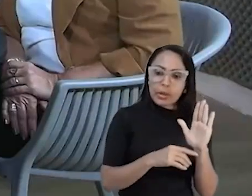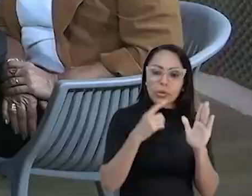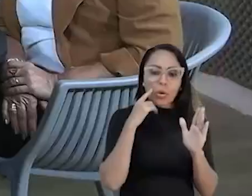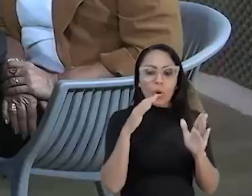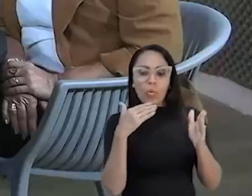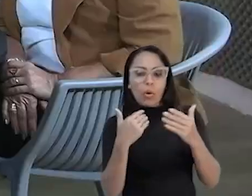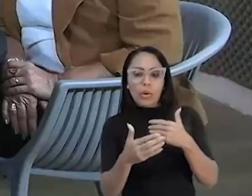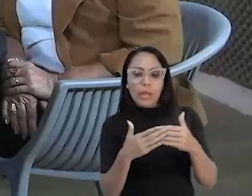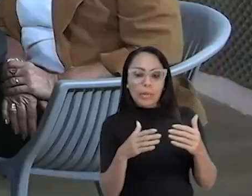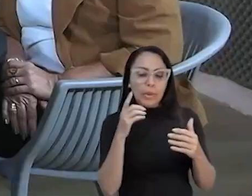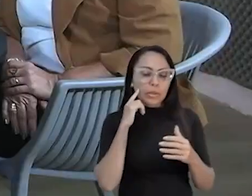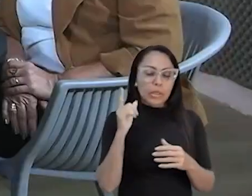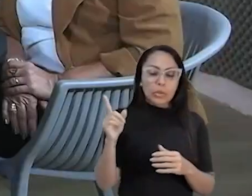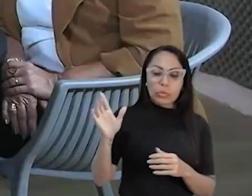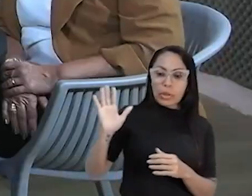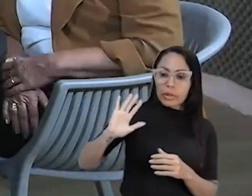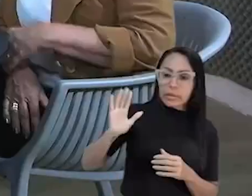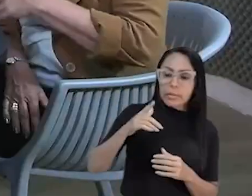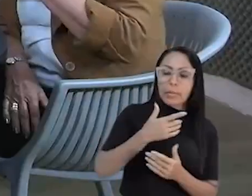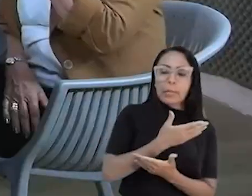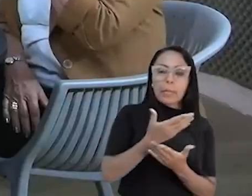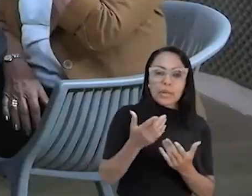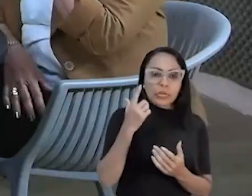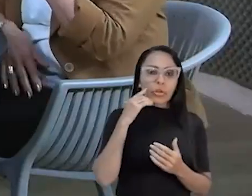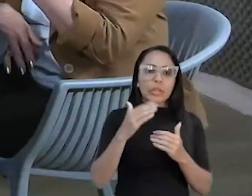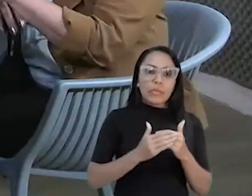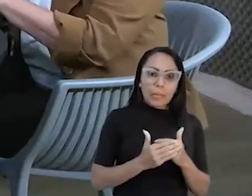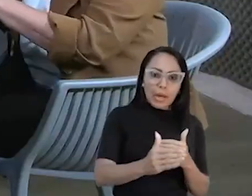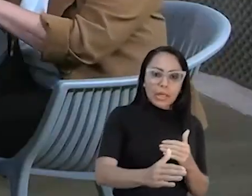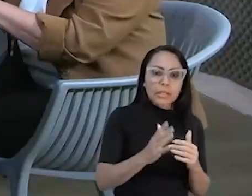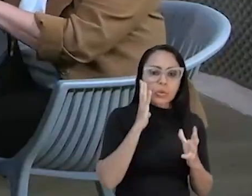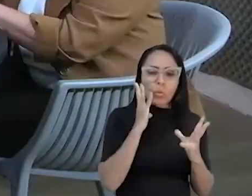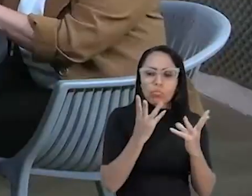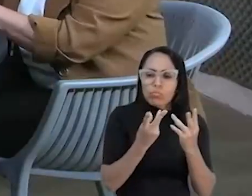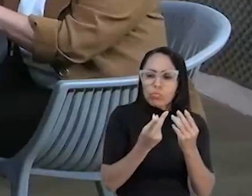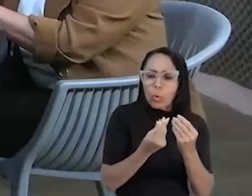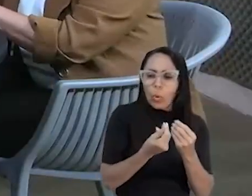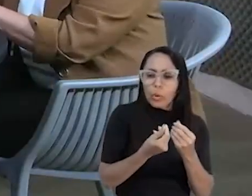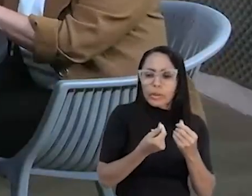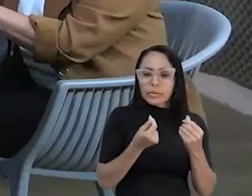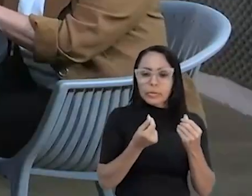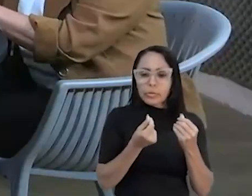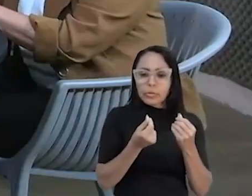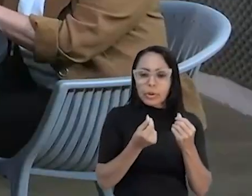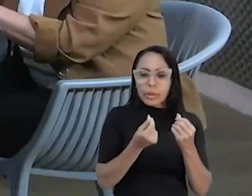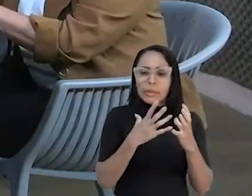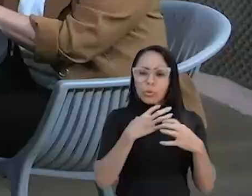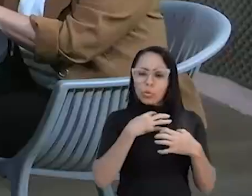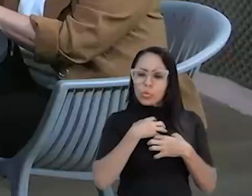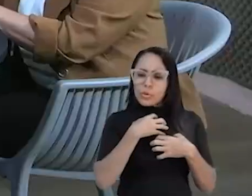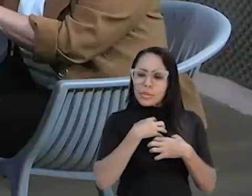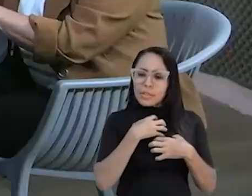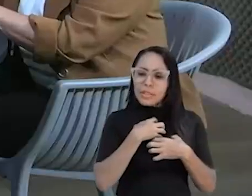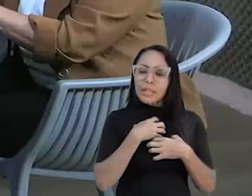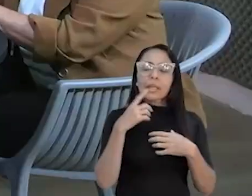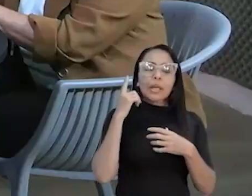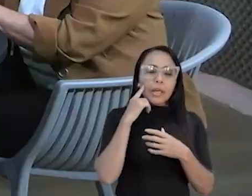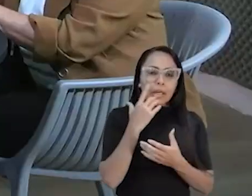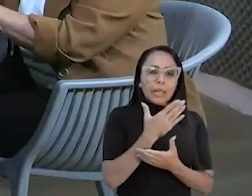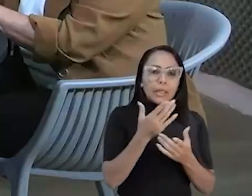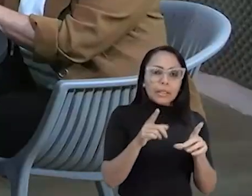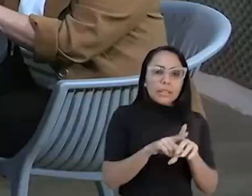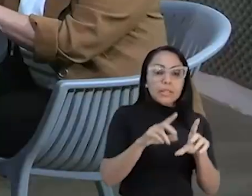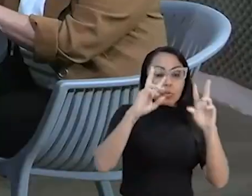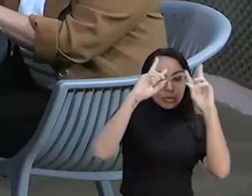que não estão aqui, mas a gente ainda vai partir desse negócio do toque, dessas sensações, porque isso é que define muito o